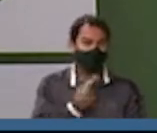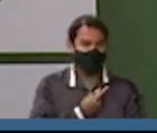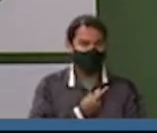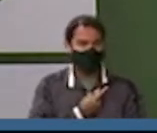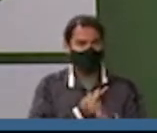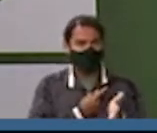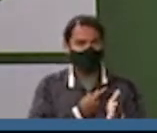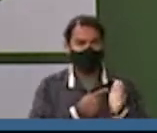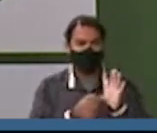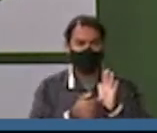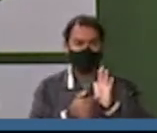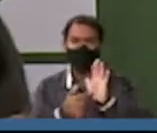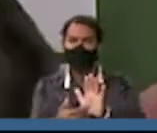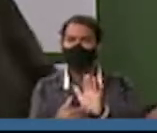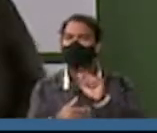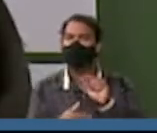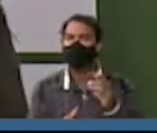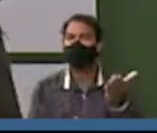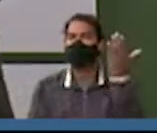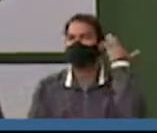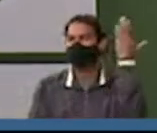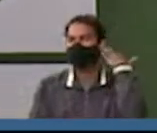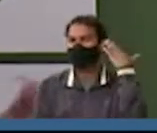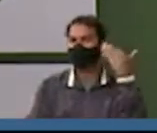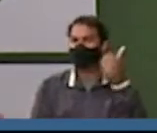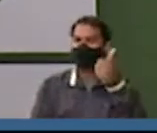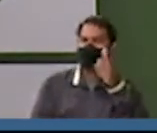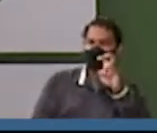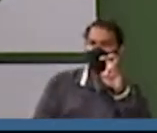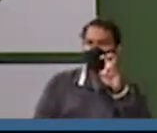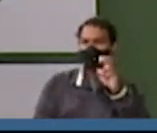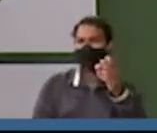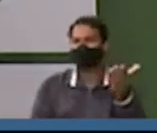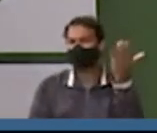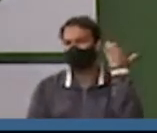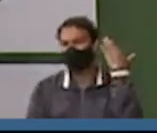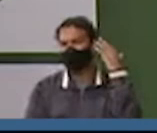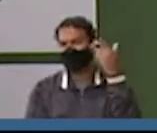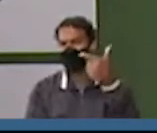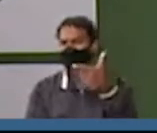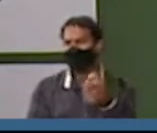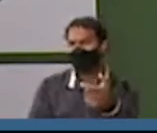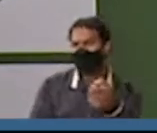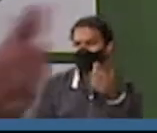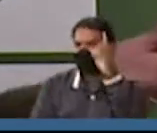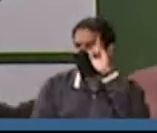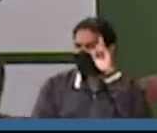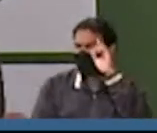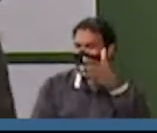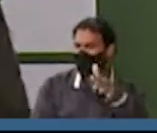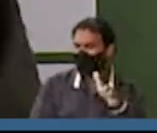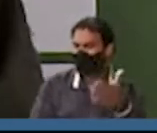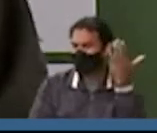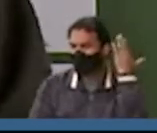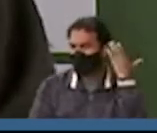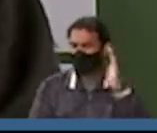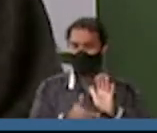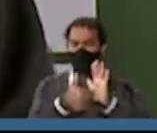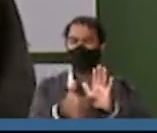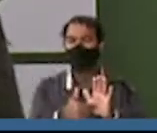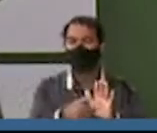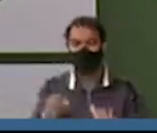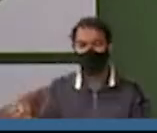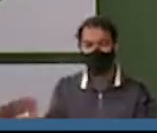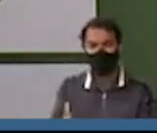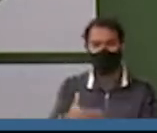apresentava há 15, 20 dias atrás, um quantitativo de casos que beirava 2.000 casos novos